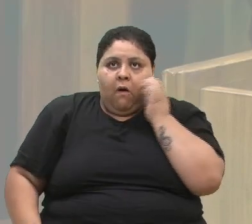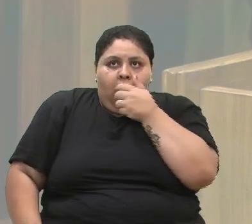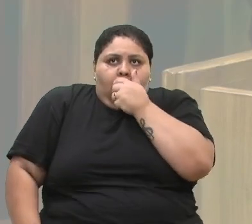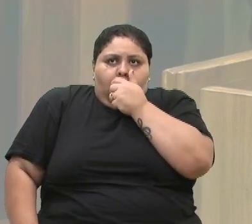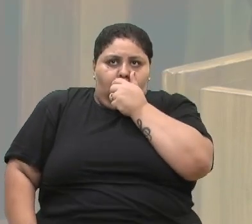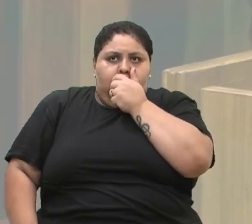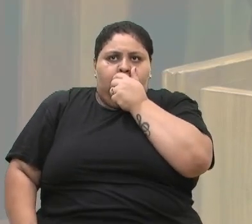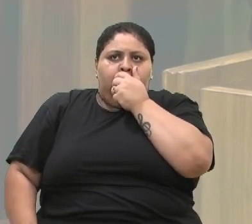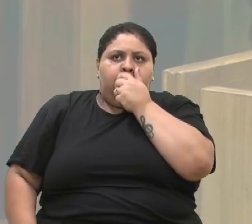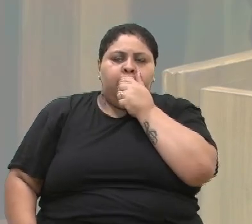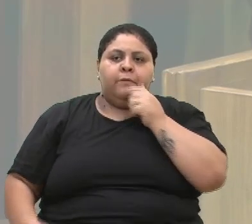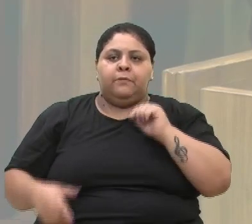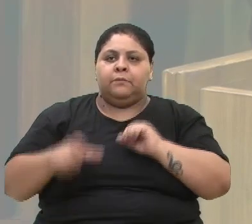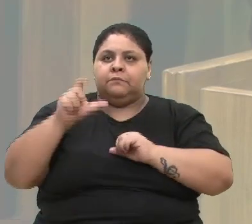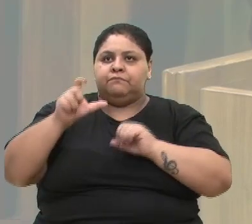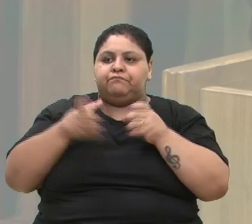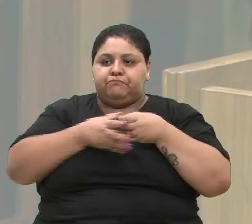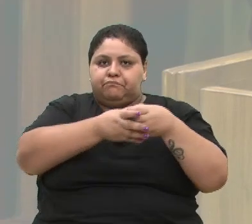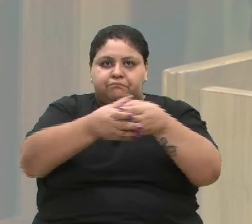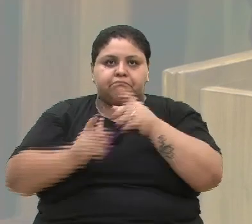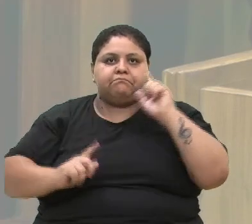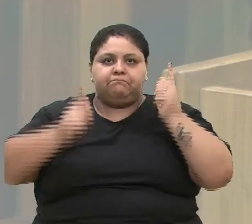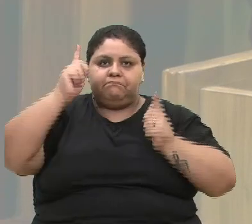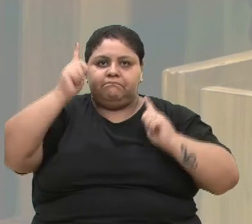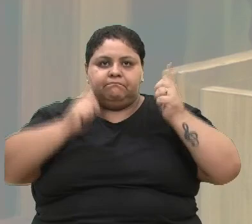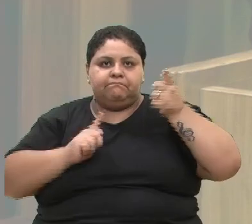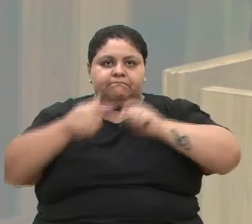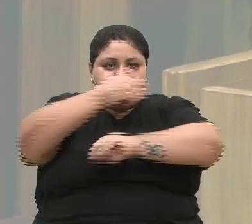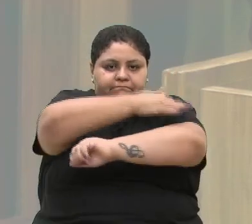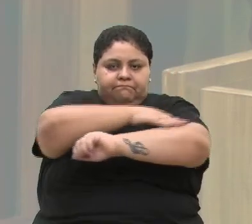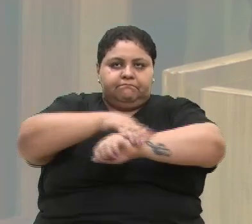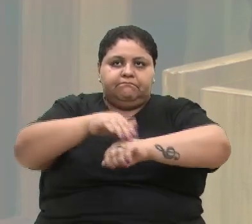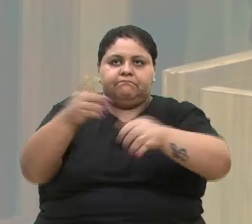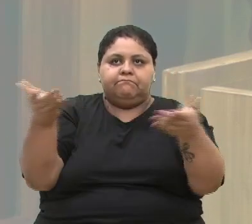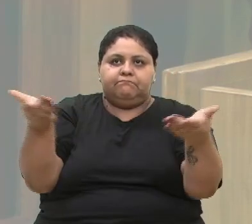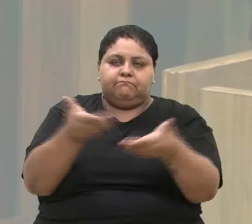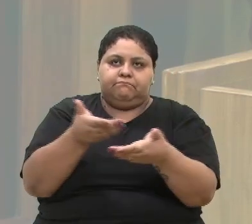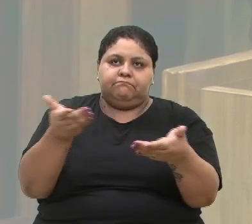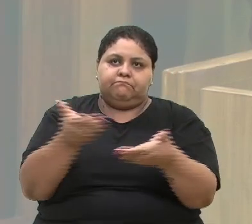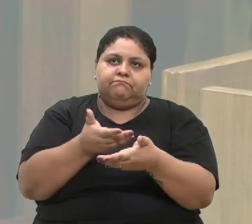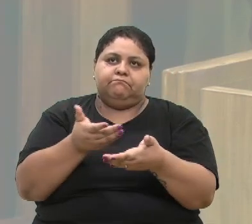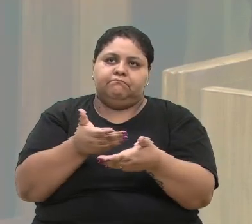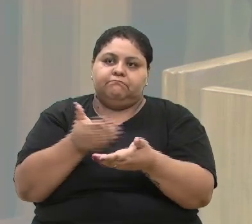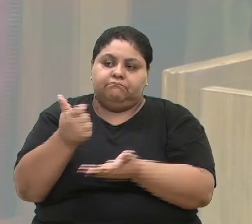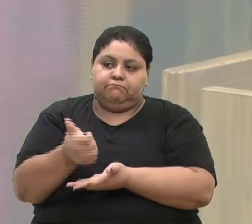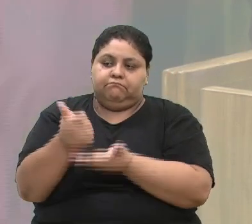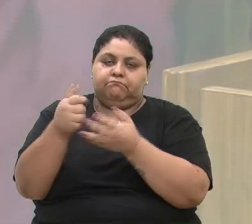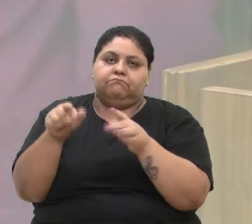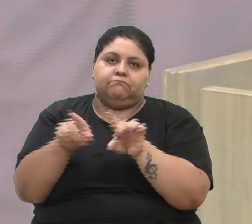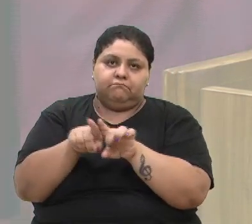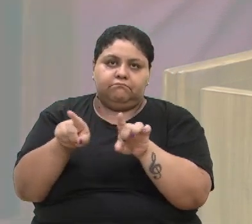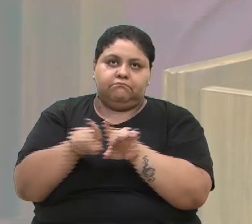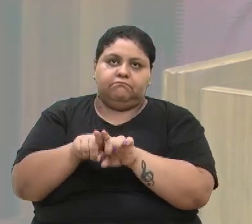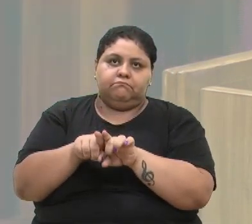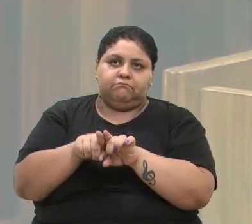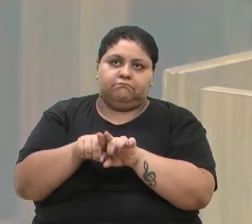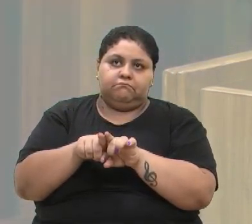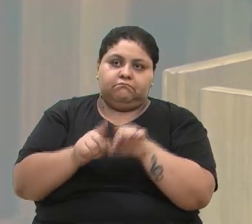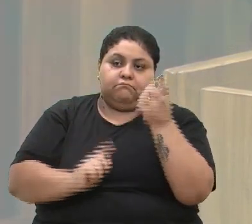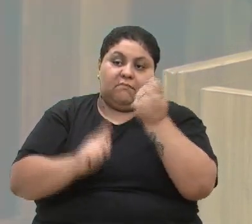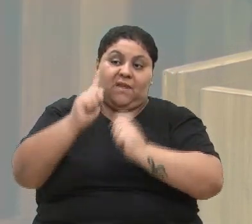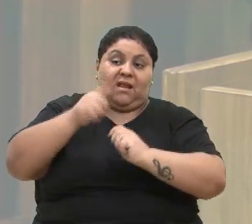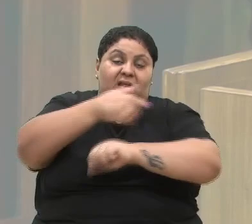aí do Carnaval, Carnaval de Rua já foi buscado, apoio também do pessoal aí do Carnaval de